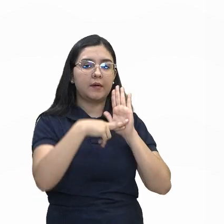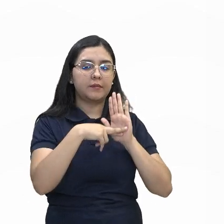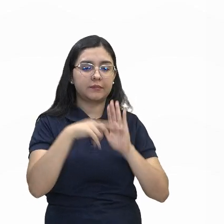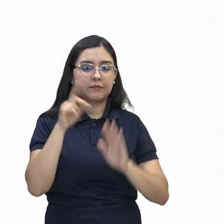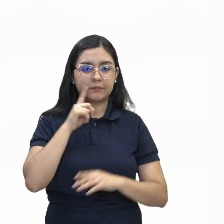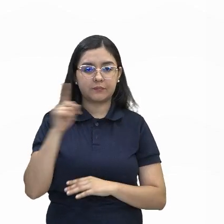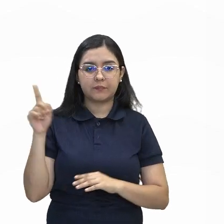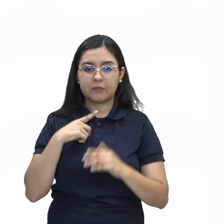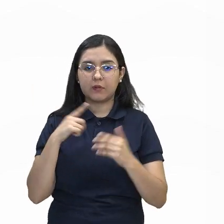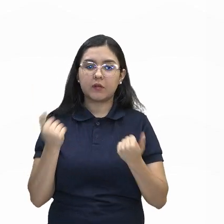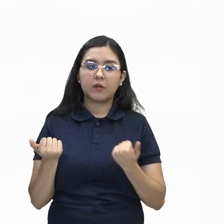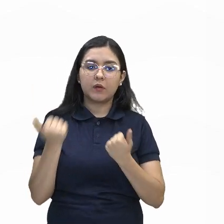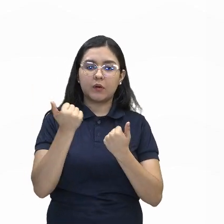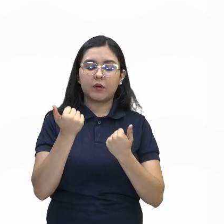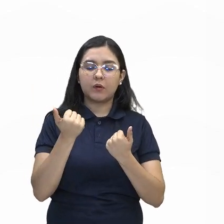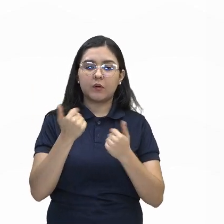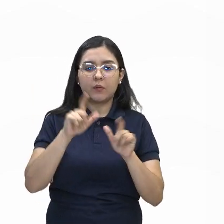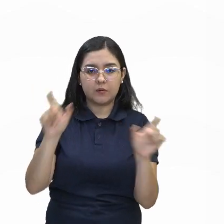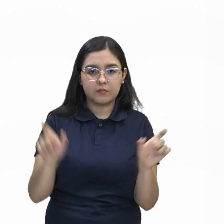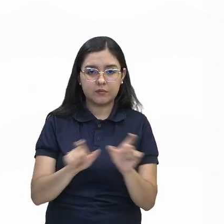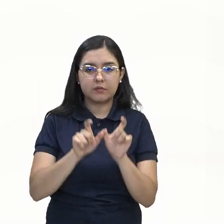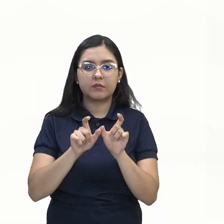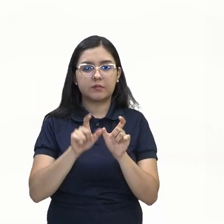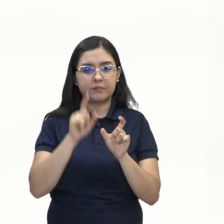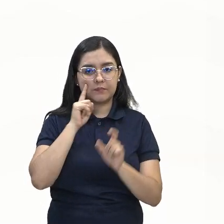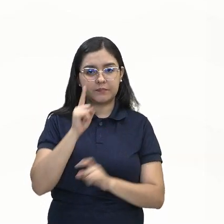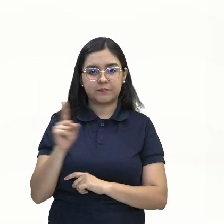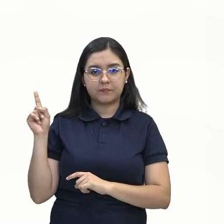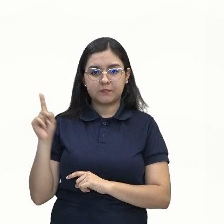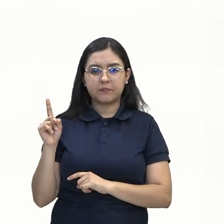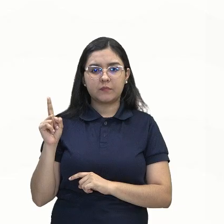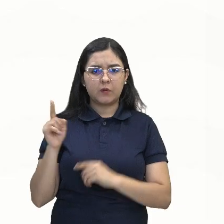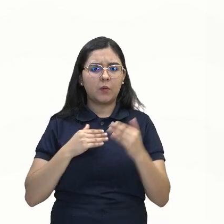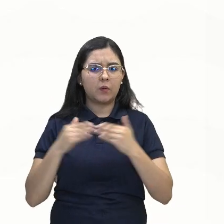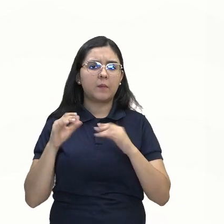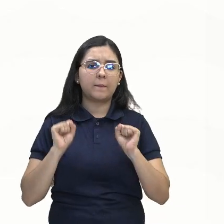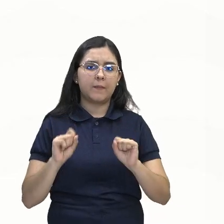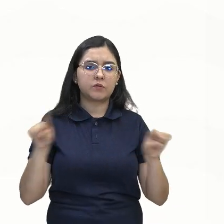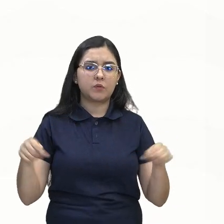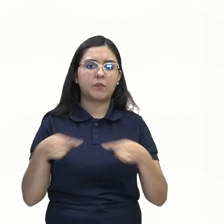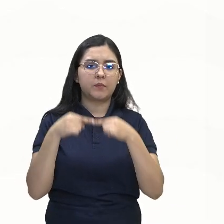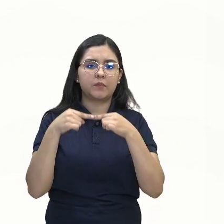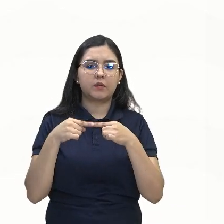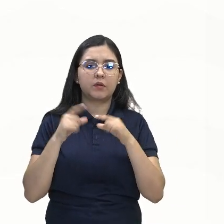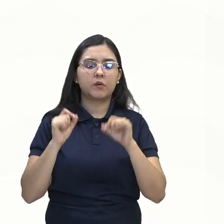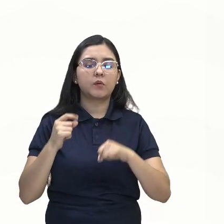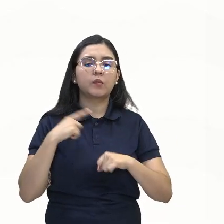O auxiliar do, does, did, will, etc., qualquer um desses auxiliares aqui, deve combinar